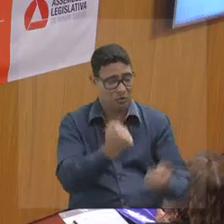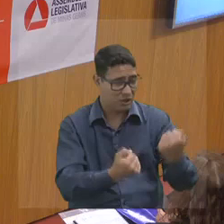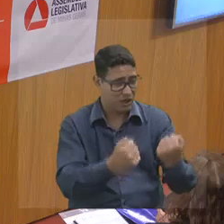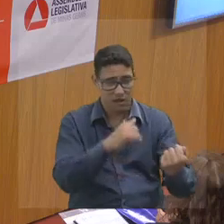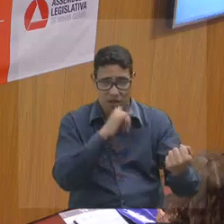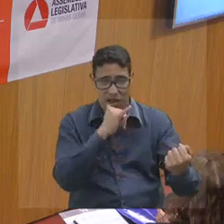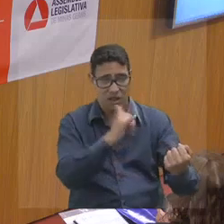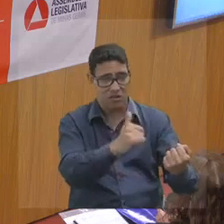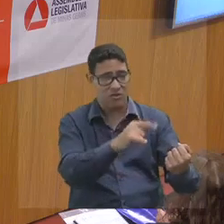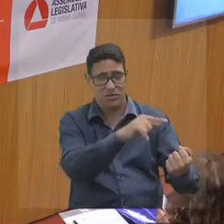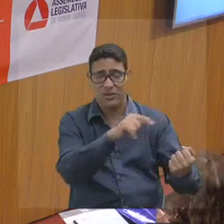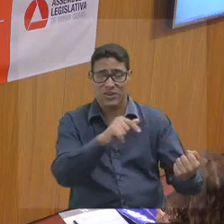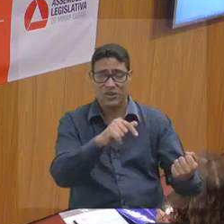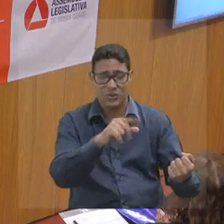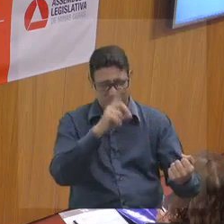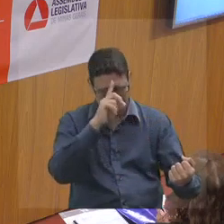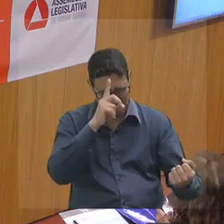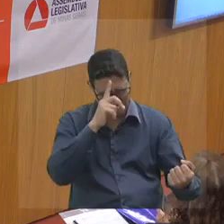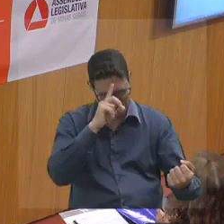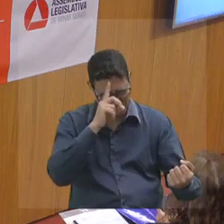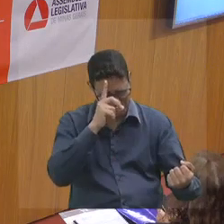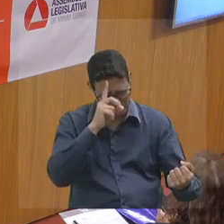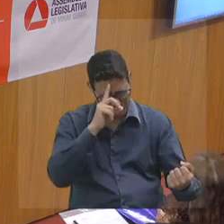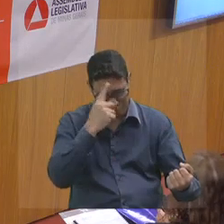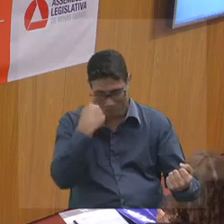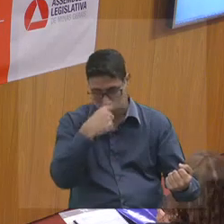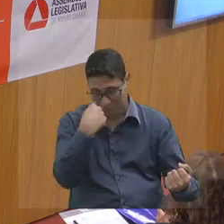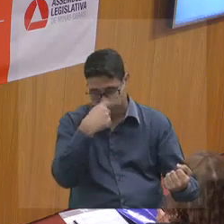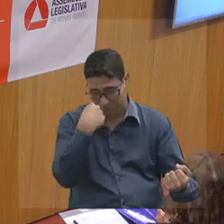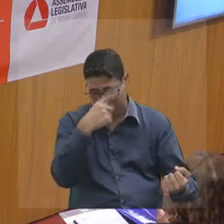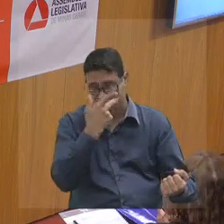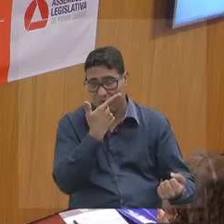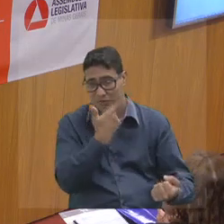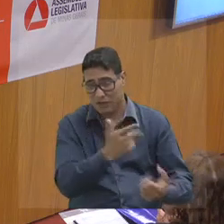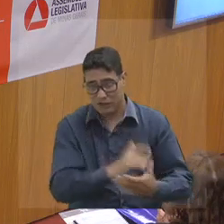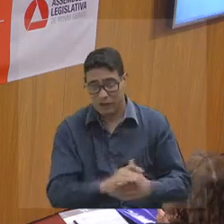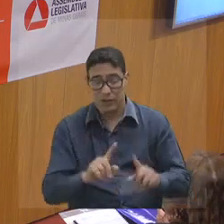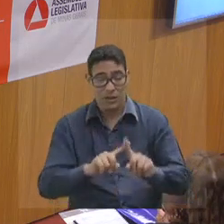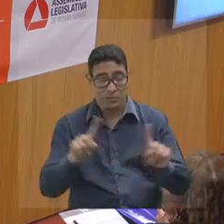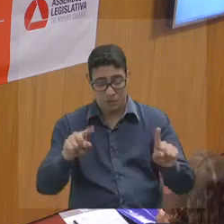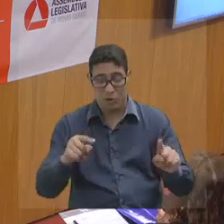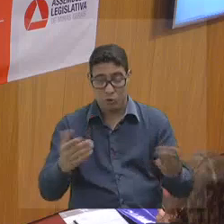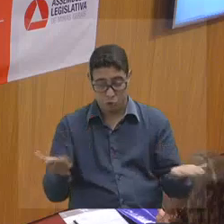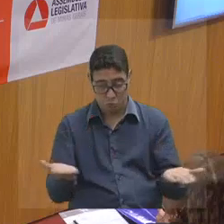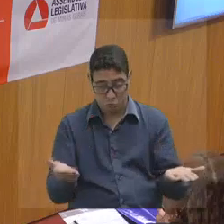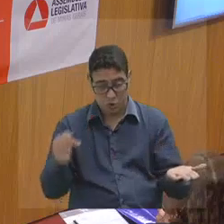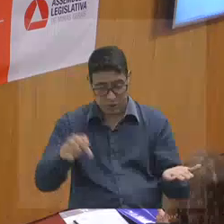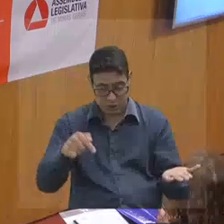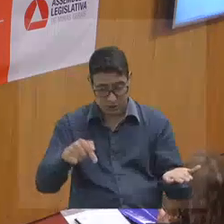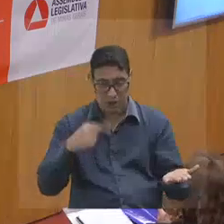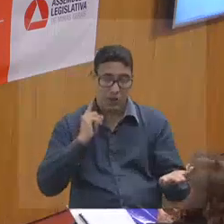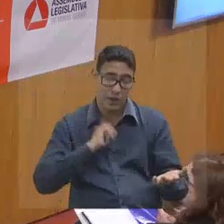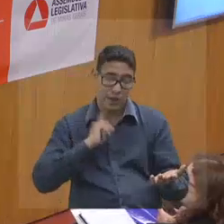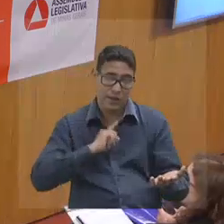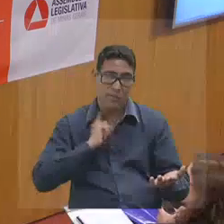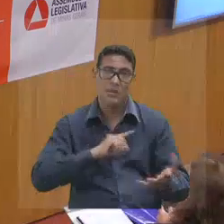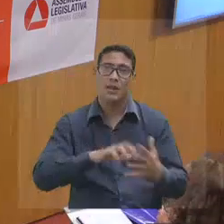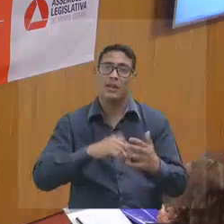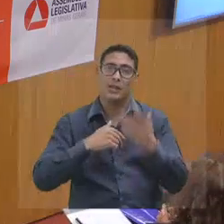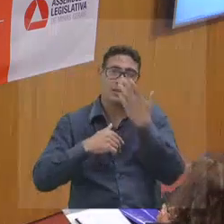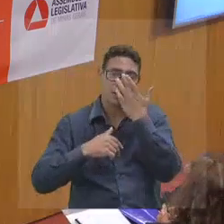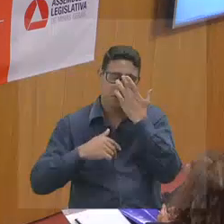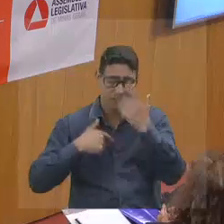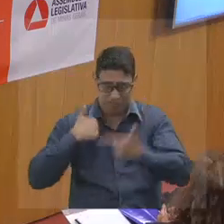falado 24 horas por dia mas a realidade de Minas Gerais é que nós somos um grande produtor de etanol né que vem crescendo